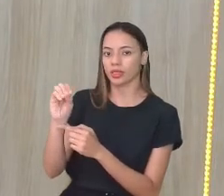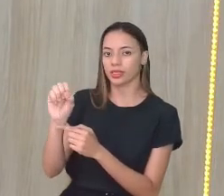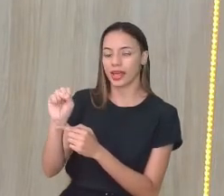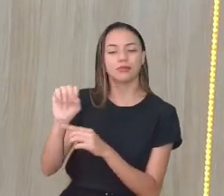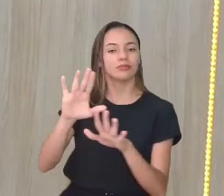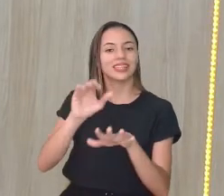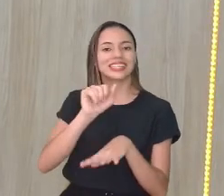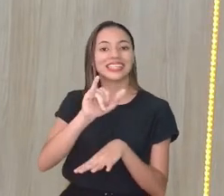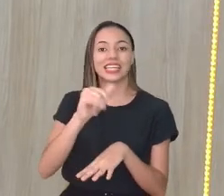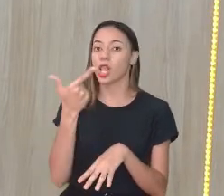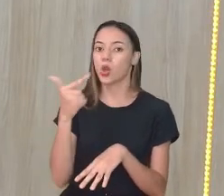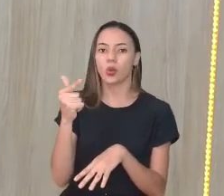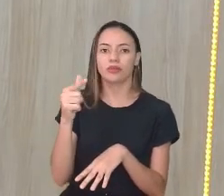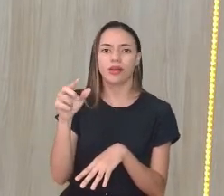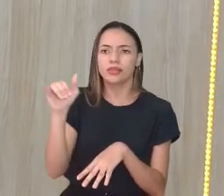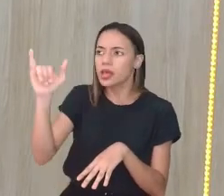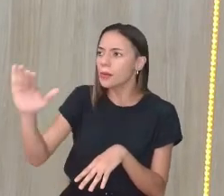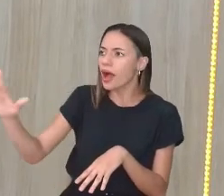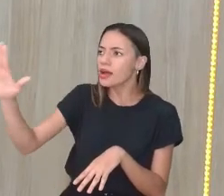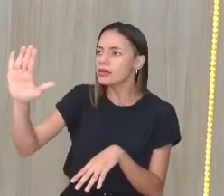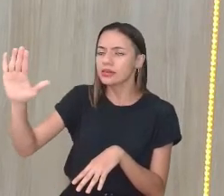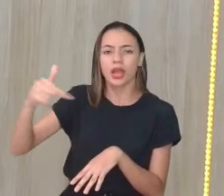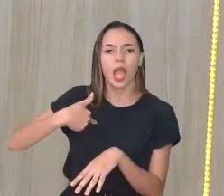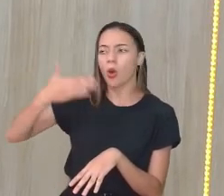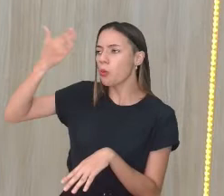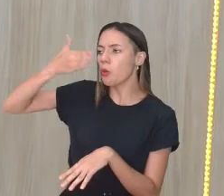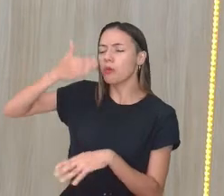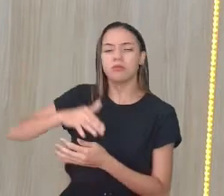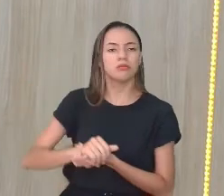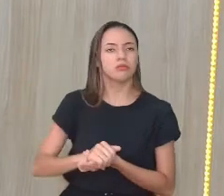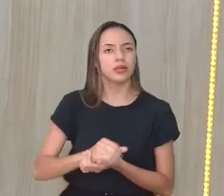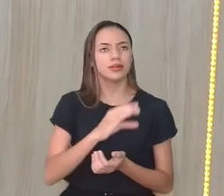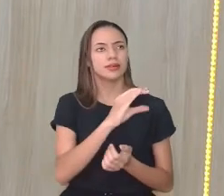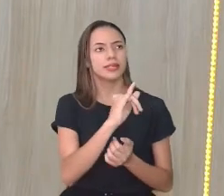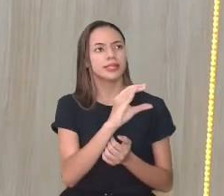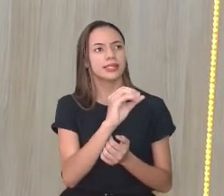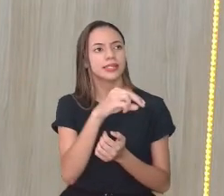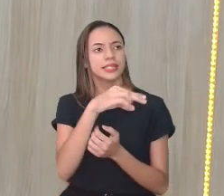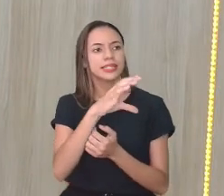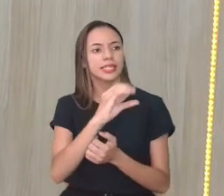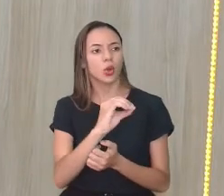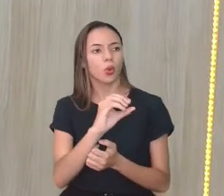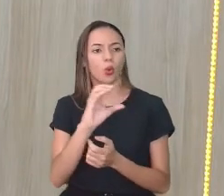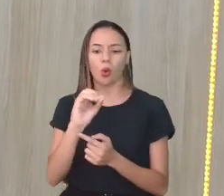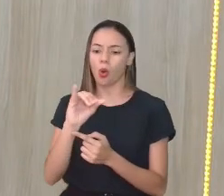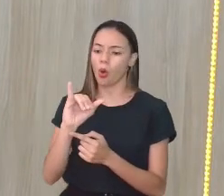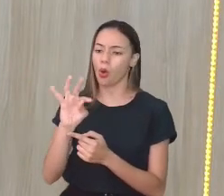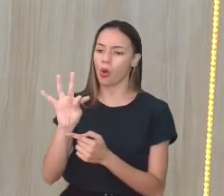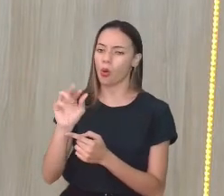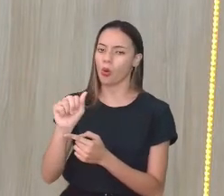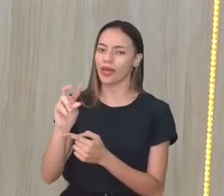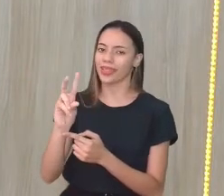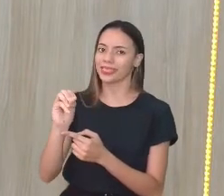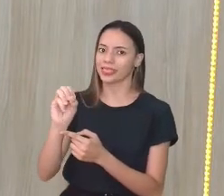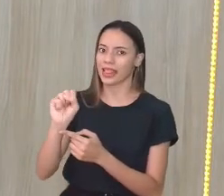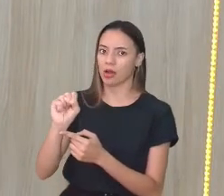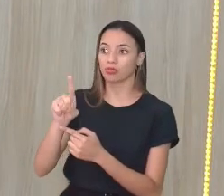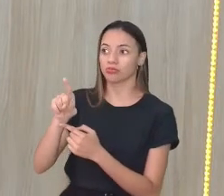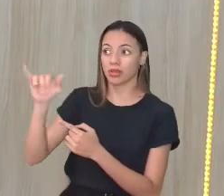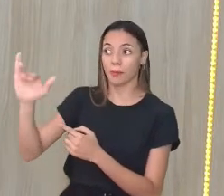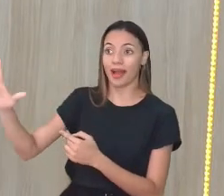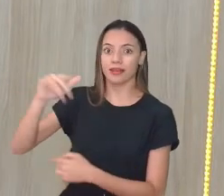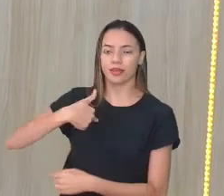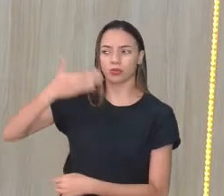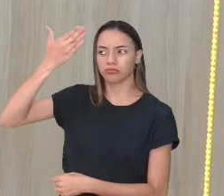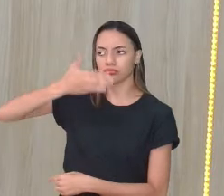imagem aí, eu só ouvindo, eu teria 5 oitavos. fica aparecendo, fica meio que evidente aí o